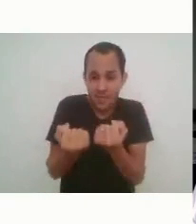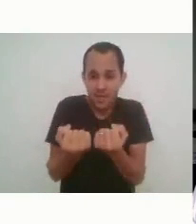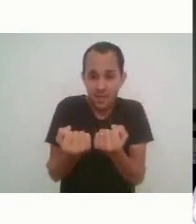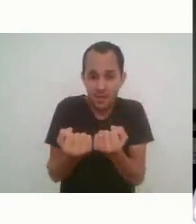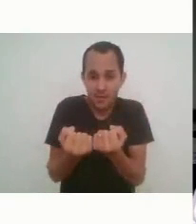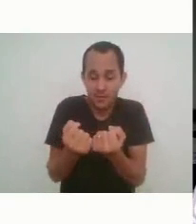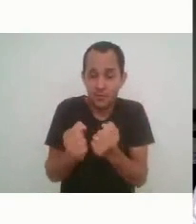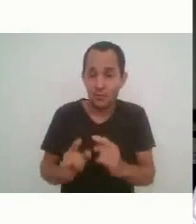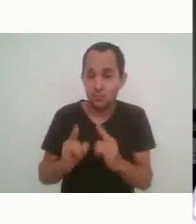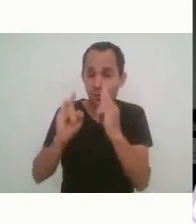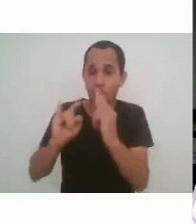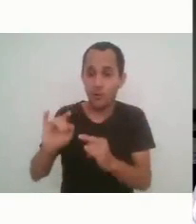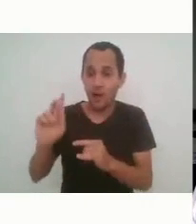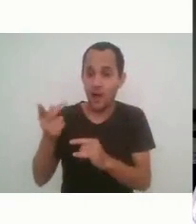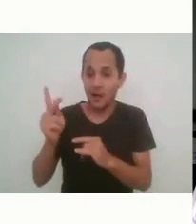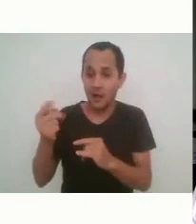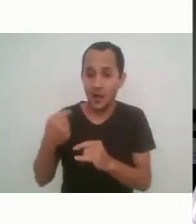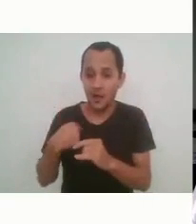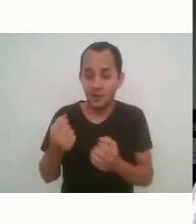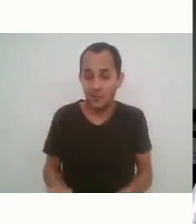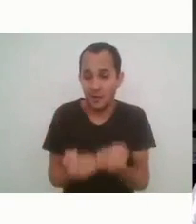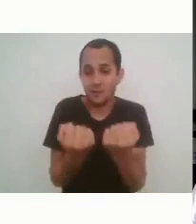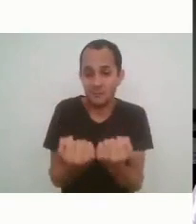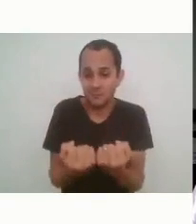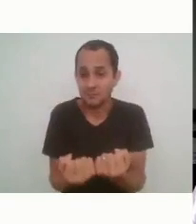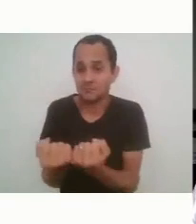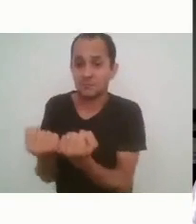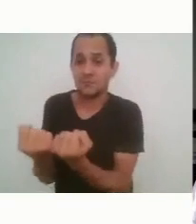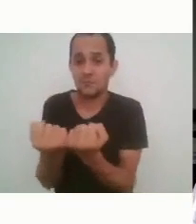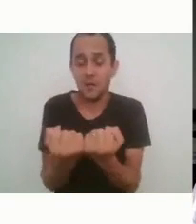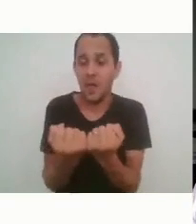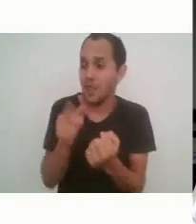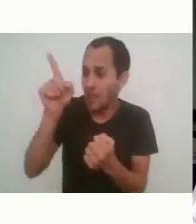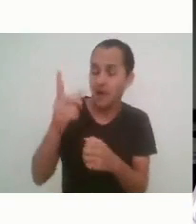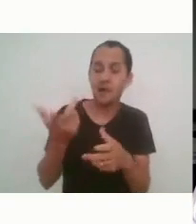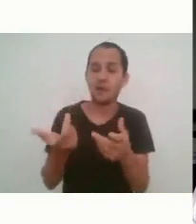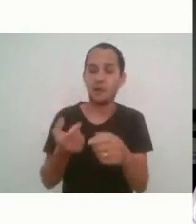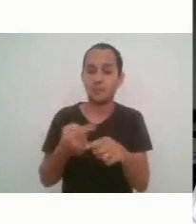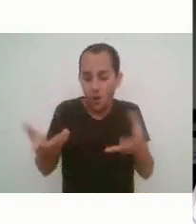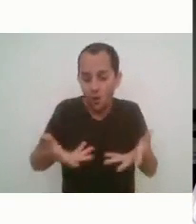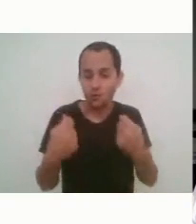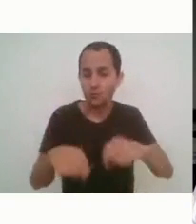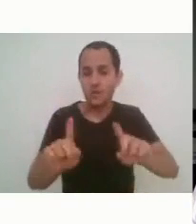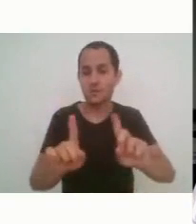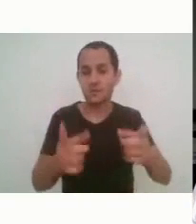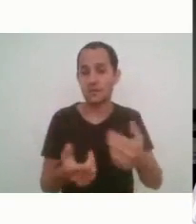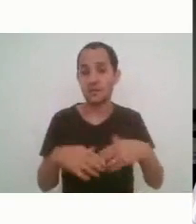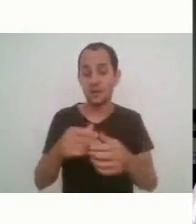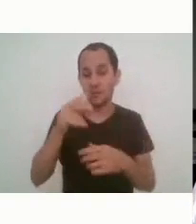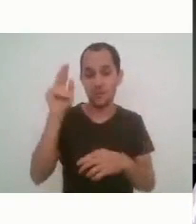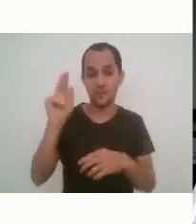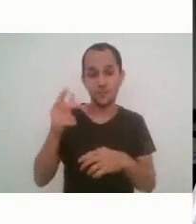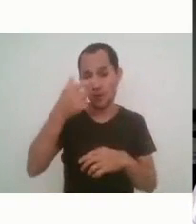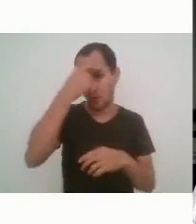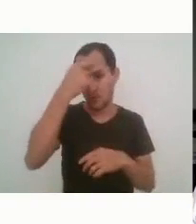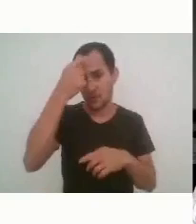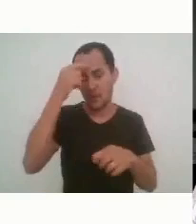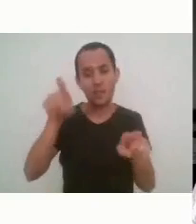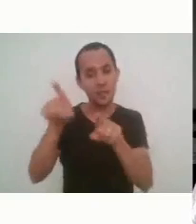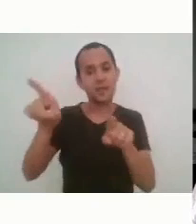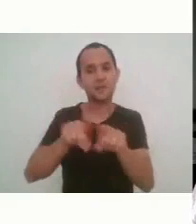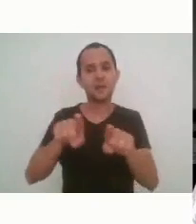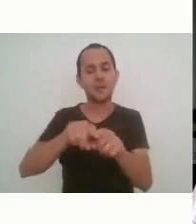eu fazia a minha faculdade, e hoje não precisa mais. Então, a universidade também vem se adequando. E a gente